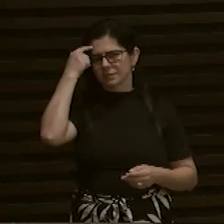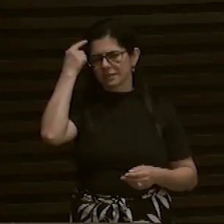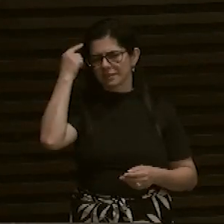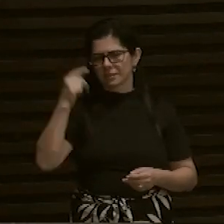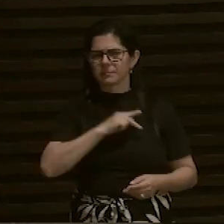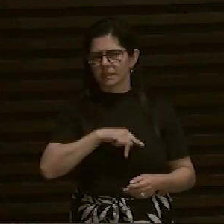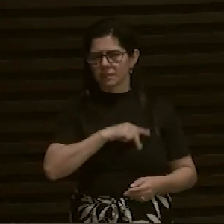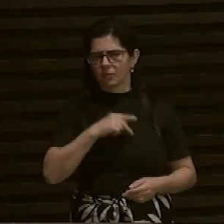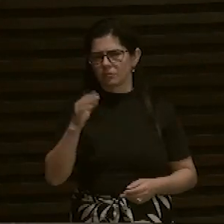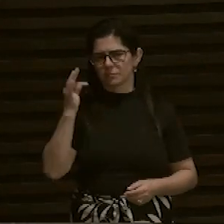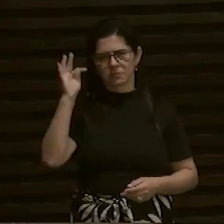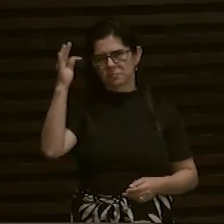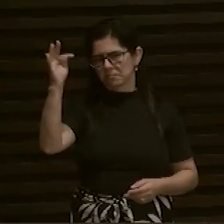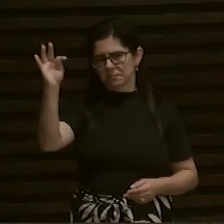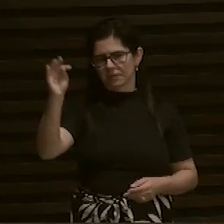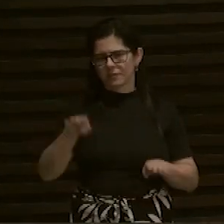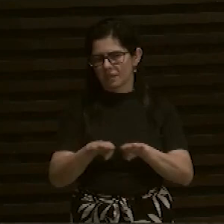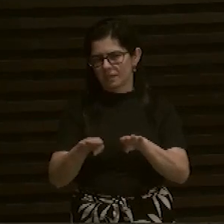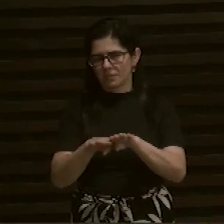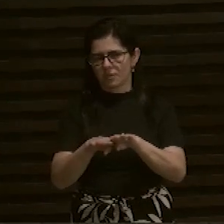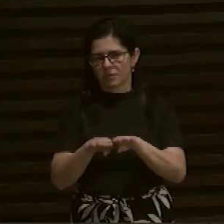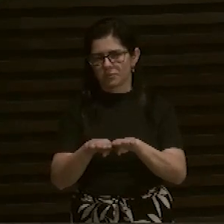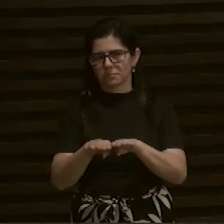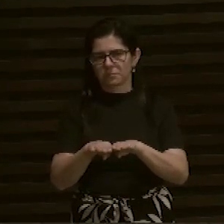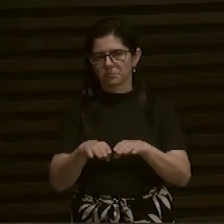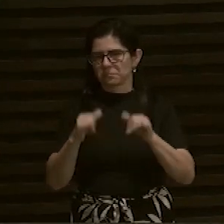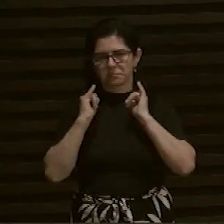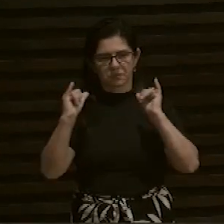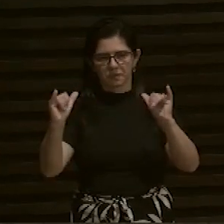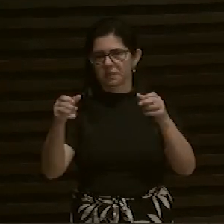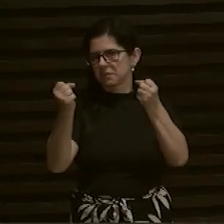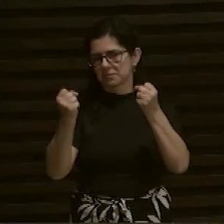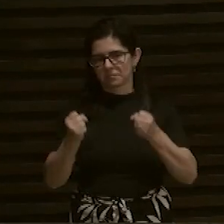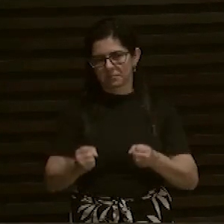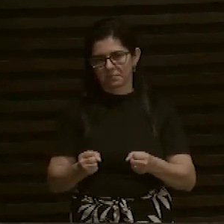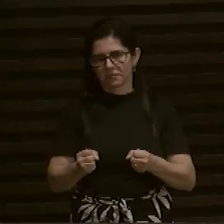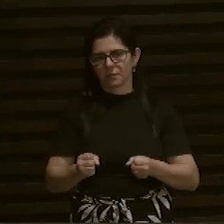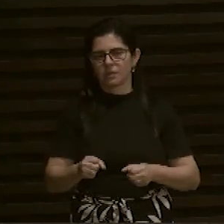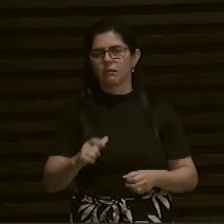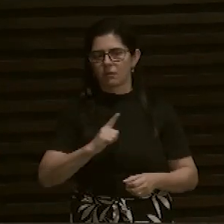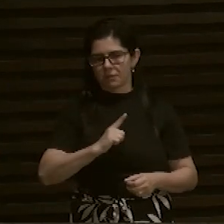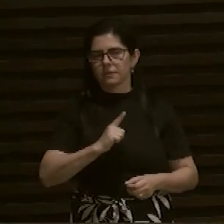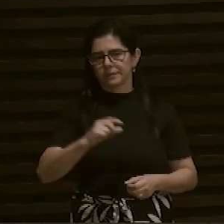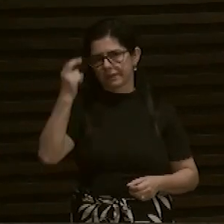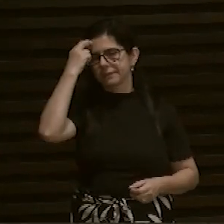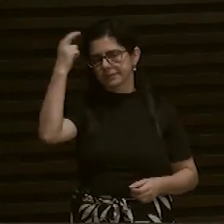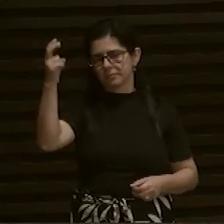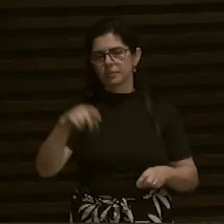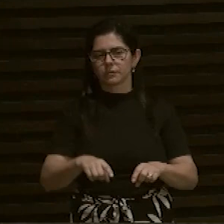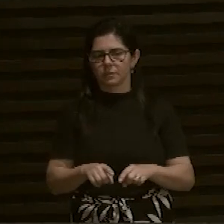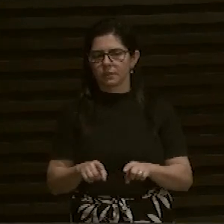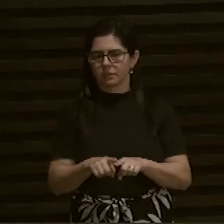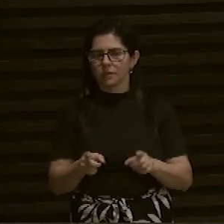uma mensagem que era assim, poderosa, que tinha sentido e muita sabedoria nela, mas ainda assim humana.